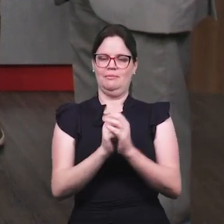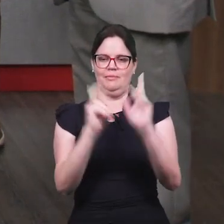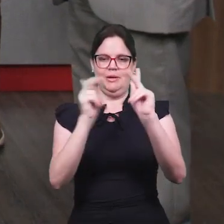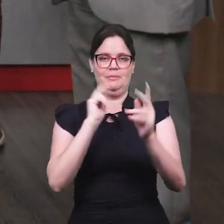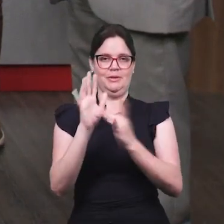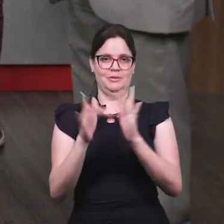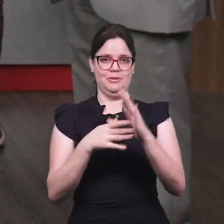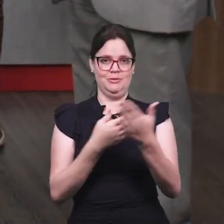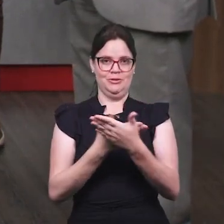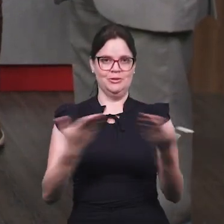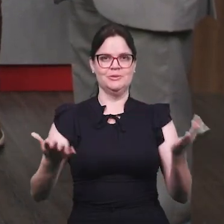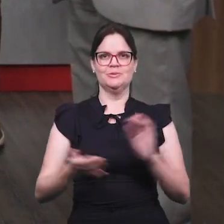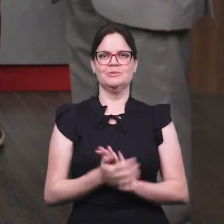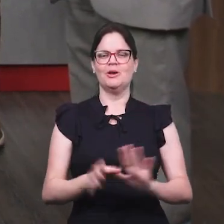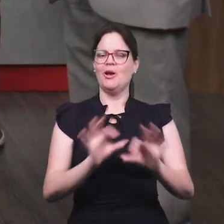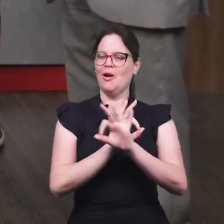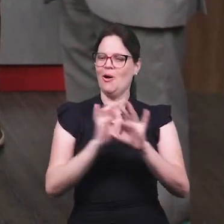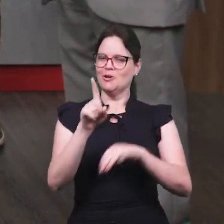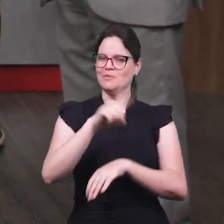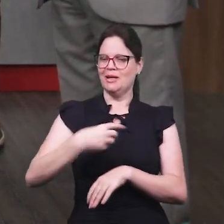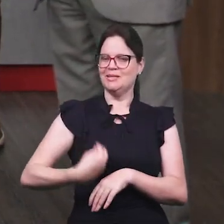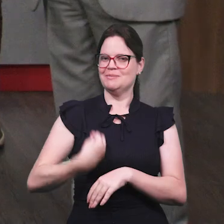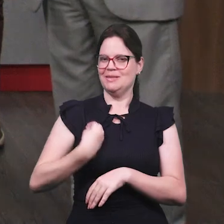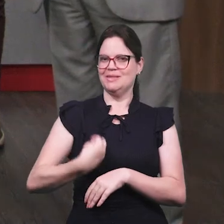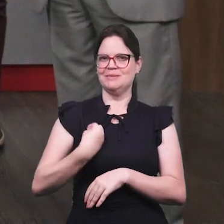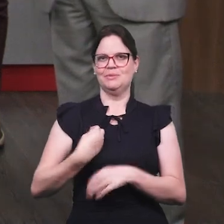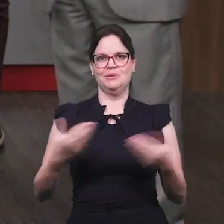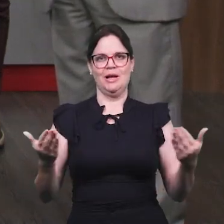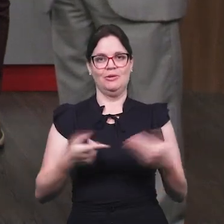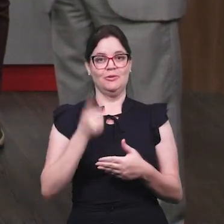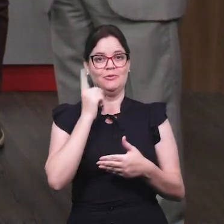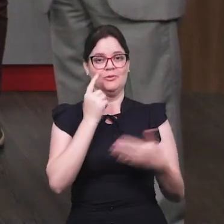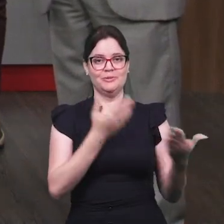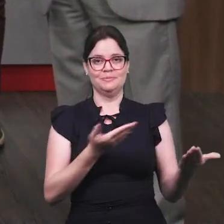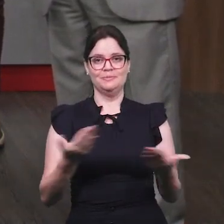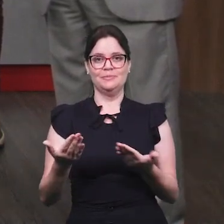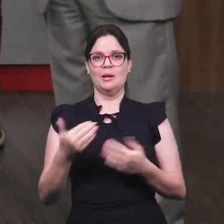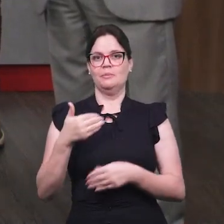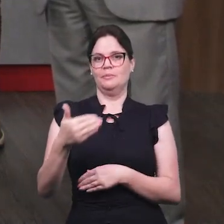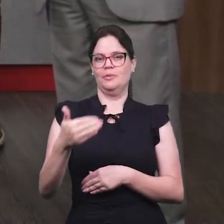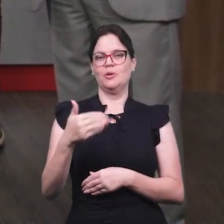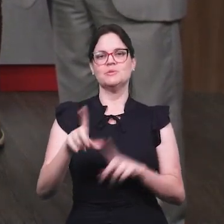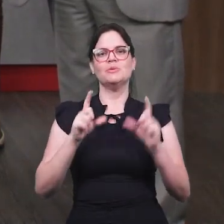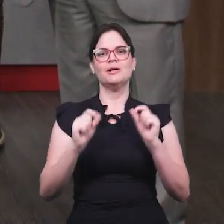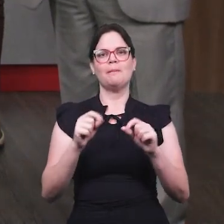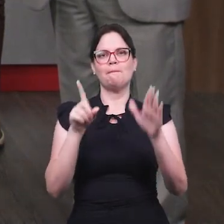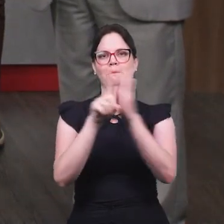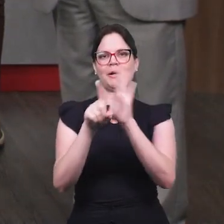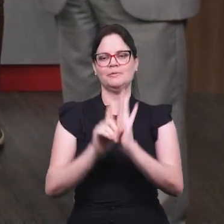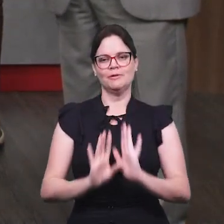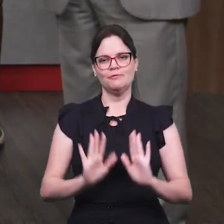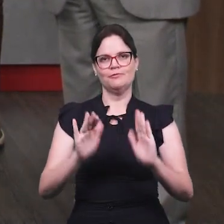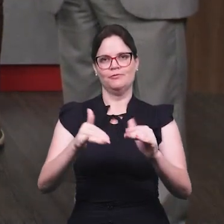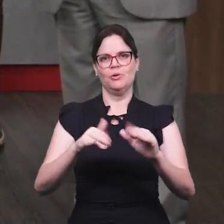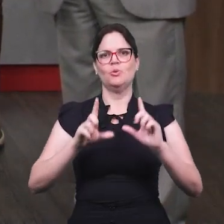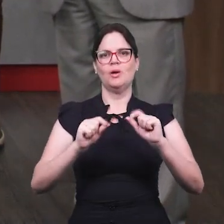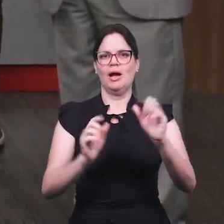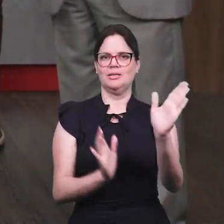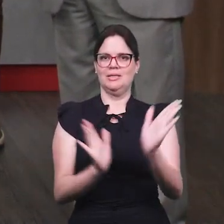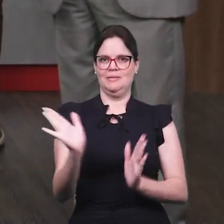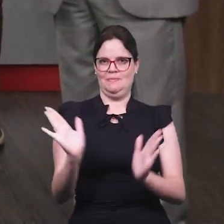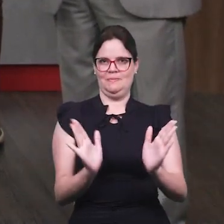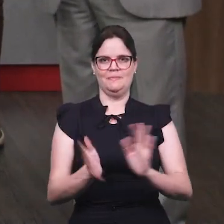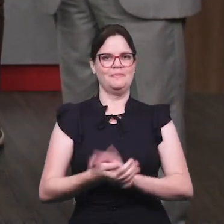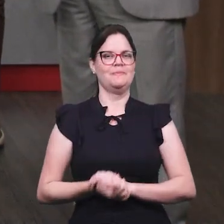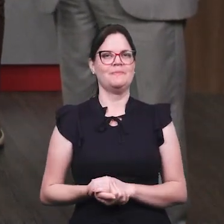A paz do Senhor Jesus. Amém. Muito obrigado. Que ótima participação deles. E vamos passar agora para a nossa próxima